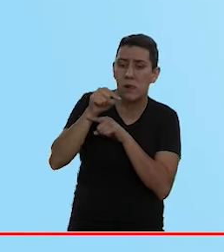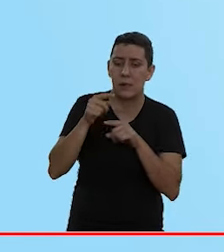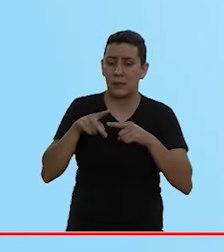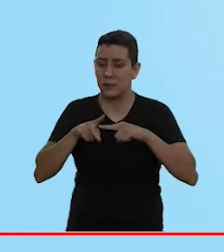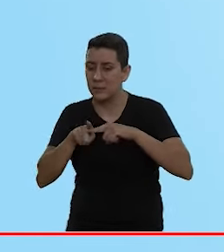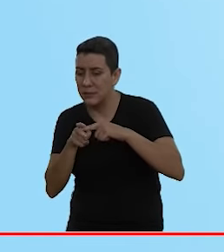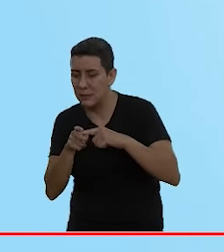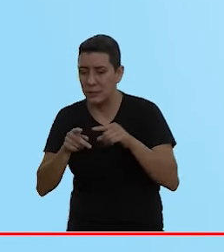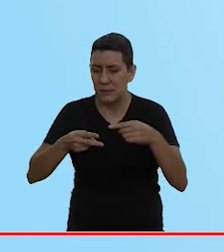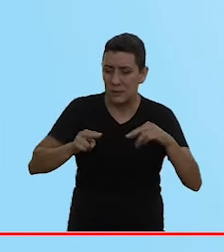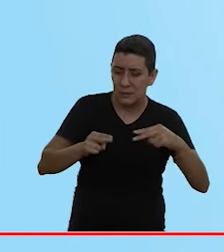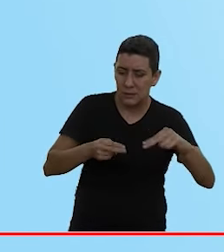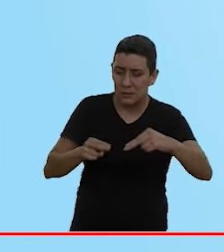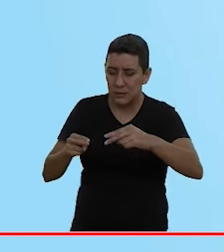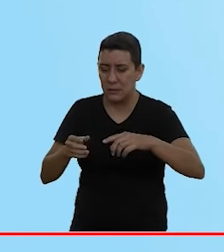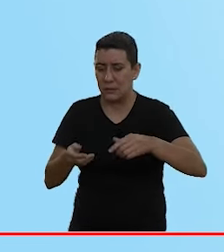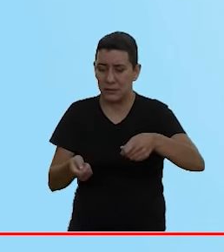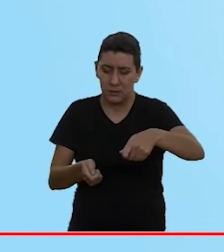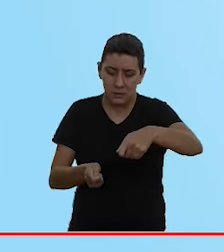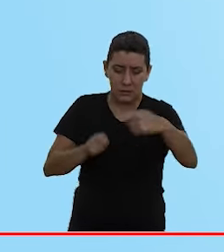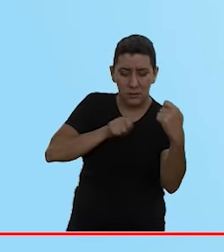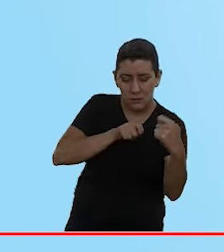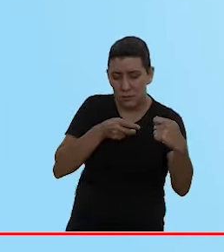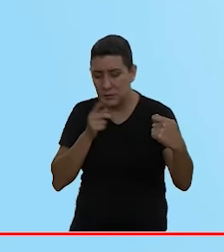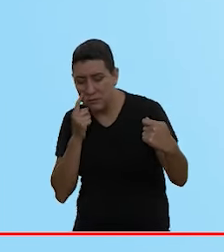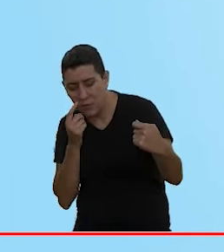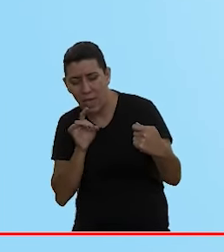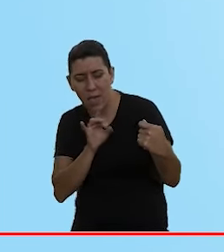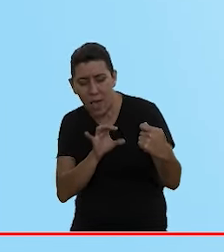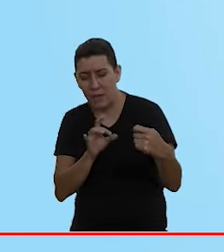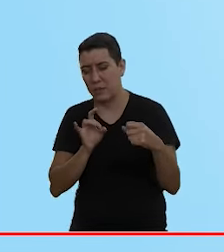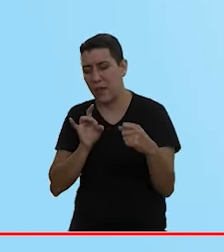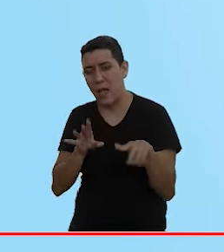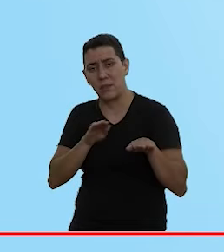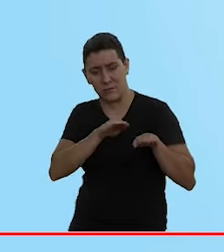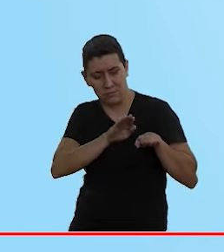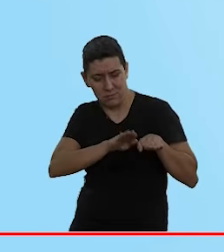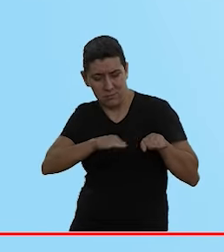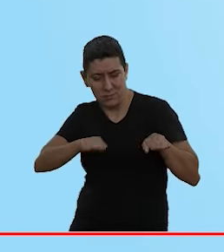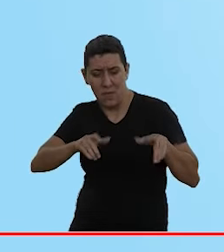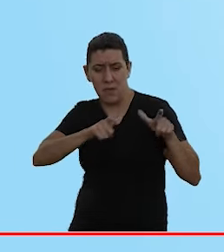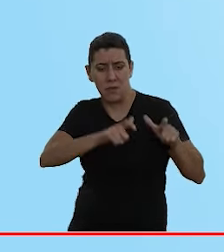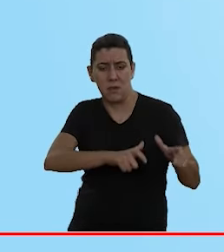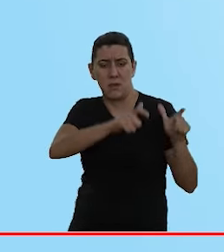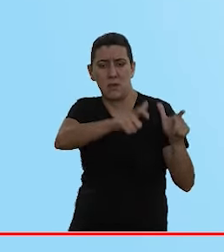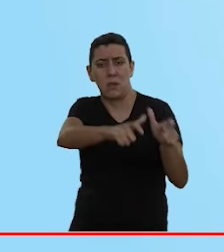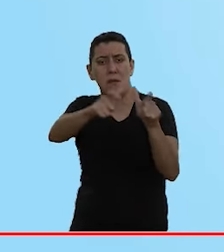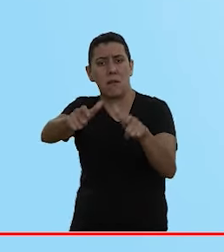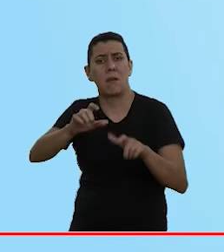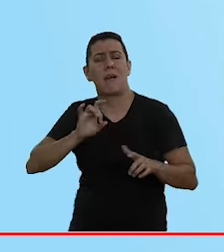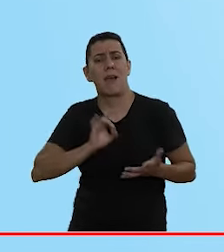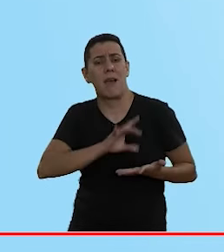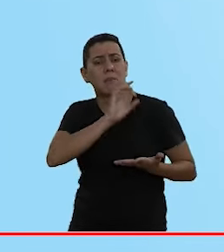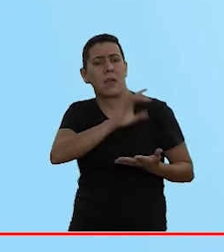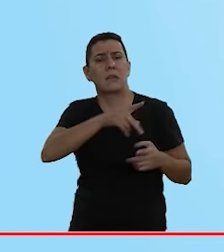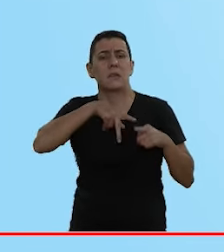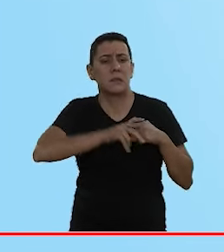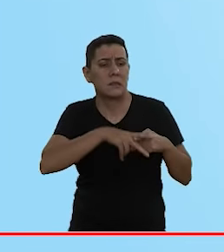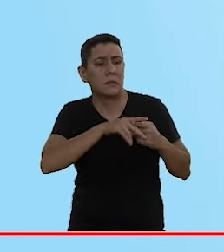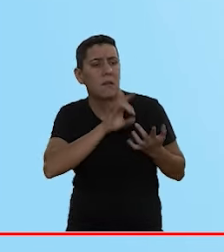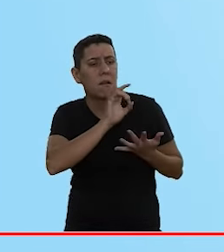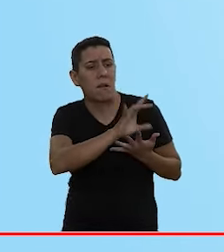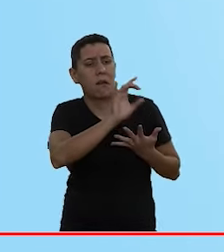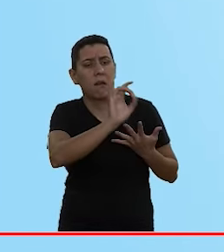V, reconectava, ia para a próxima string, e a gente está falando aqui de milhares de strings, né, numa planta solar, aí utility scale. Então quando